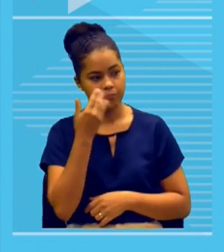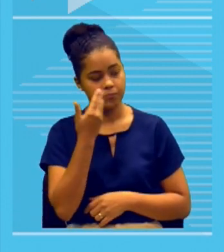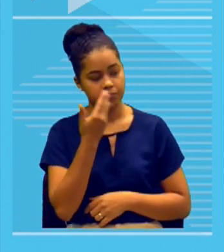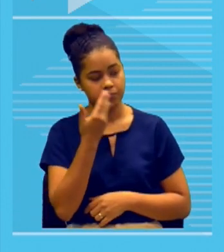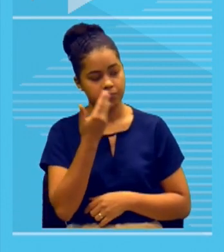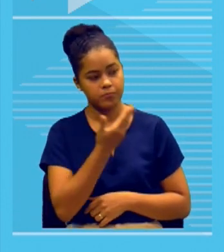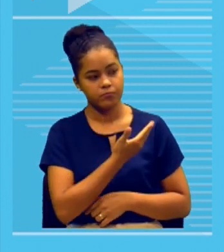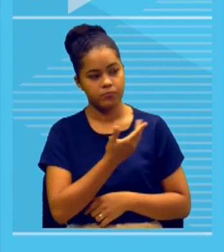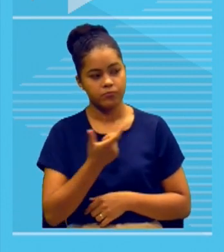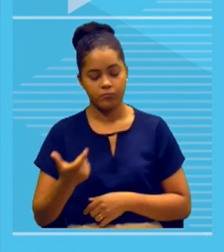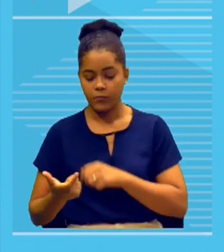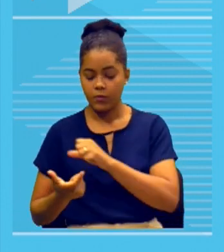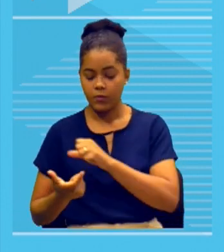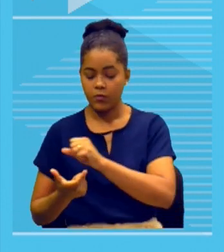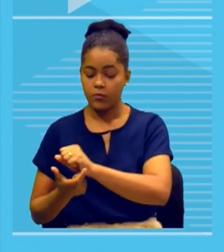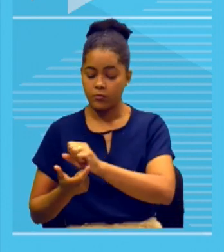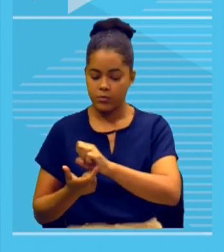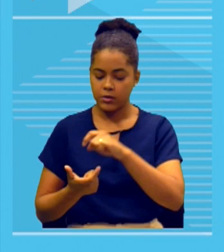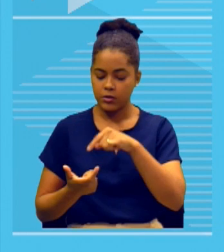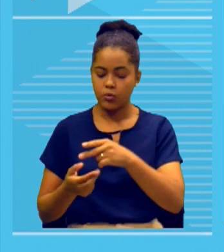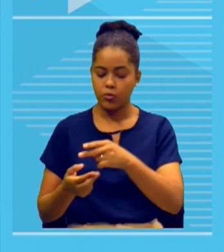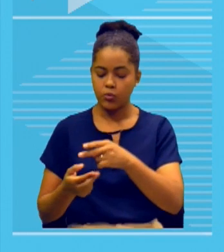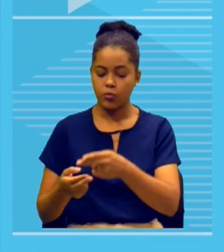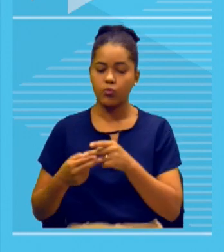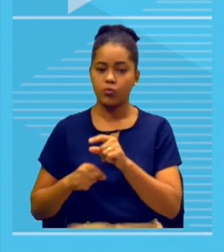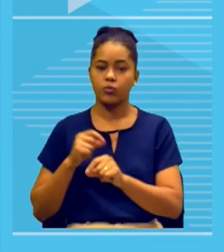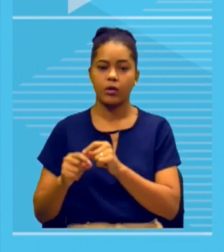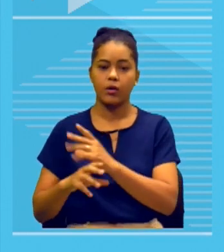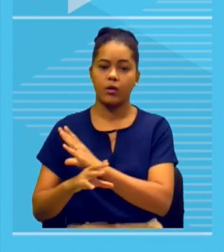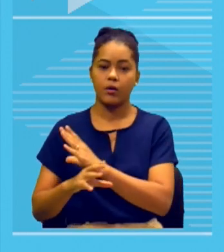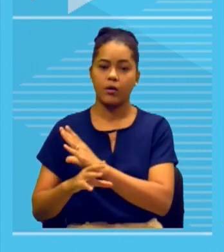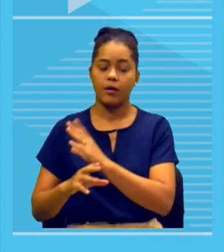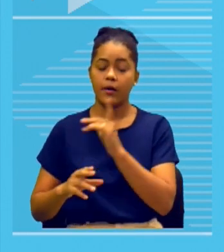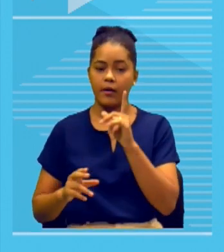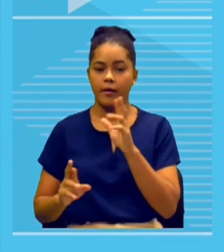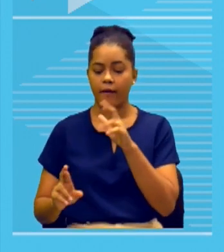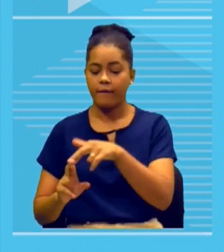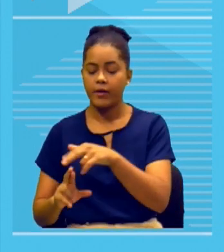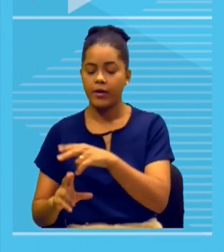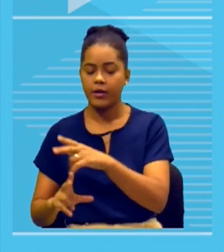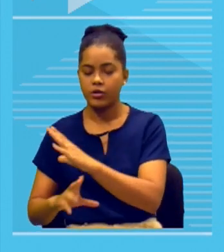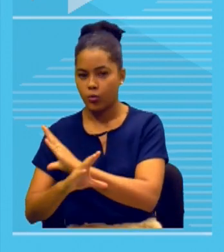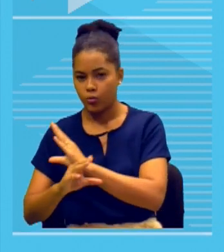esse se o primeiro se é uma conjunção condicional